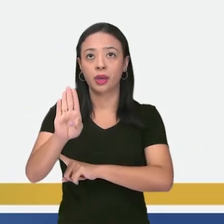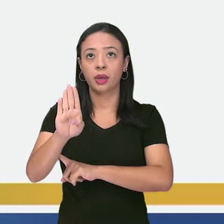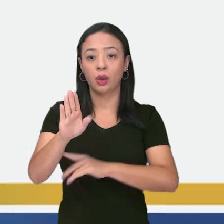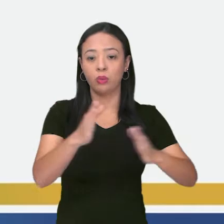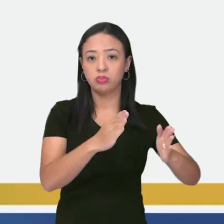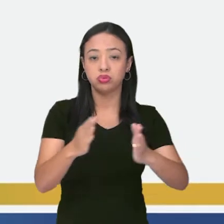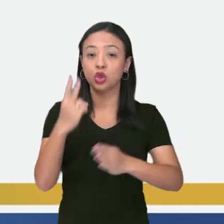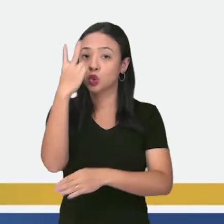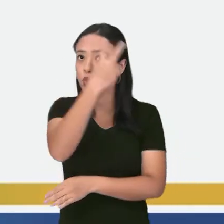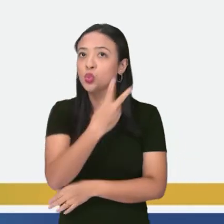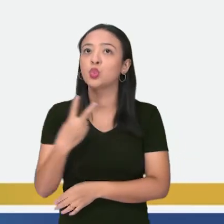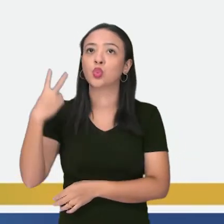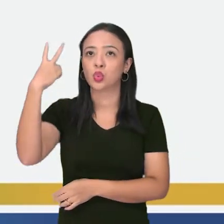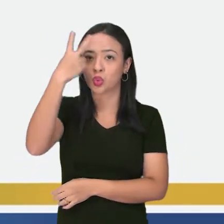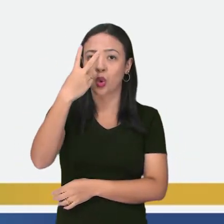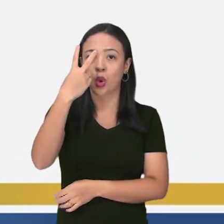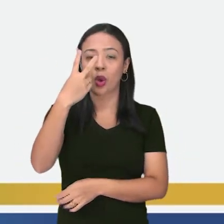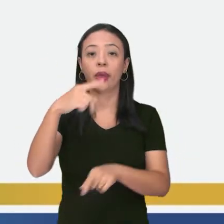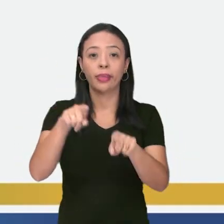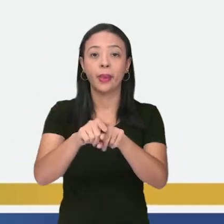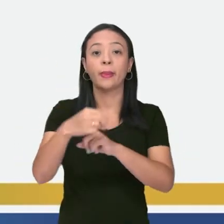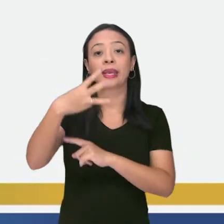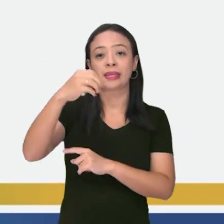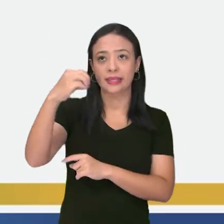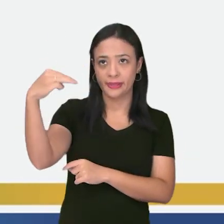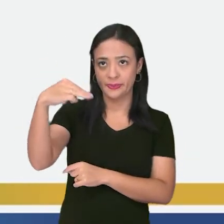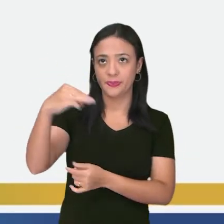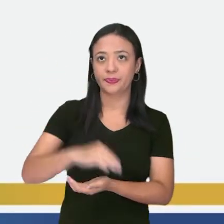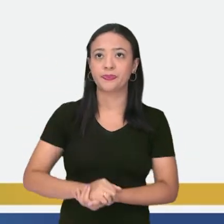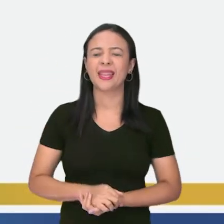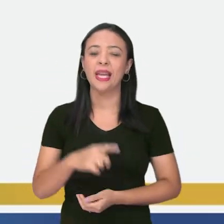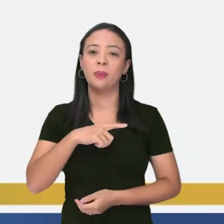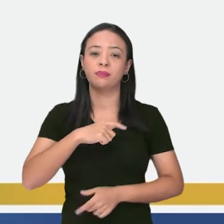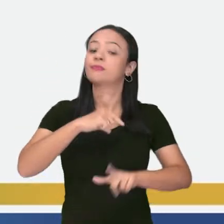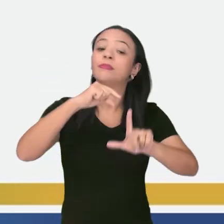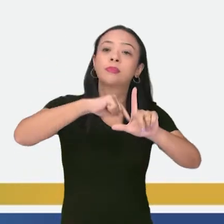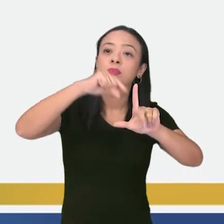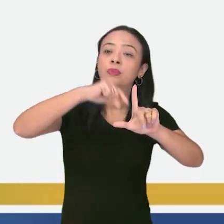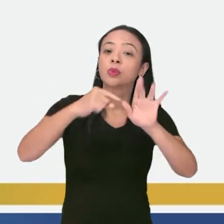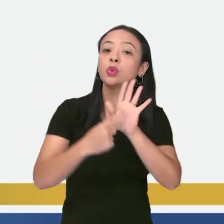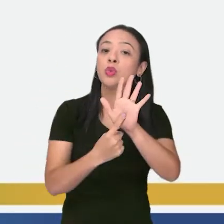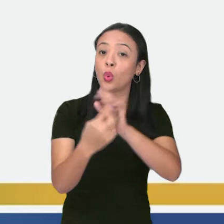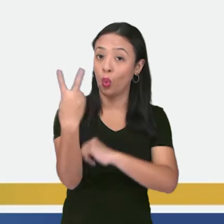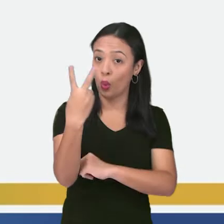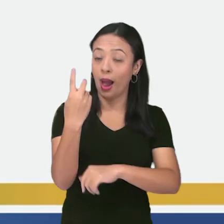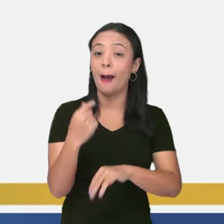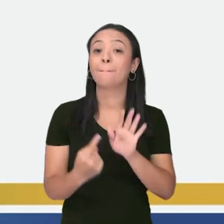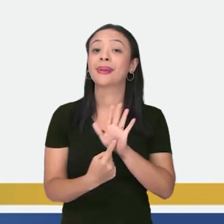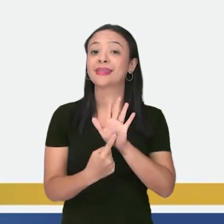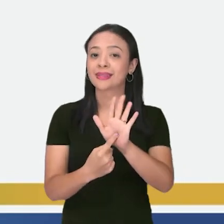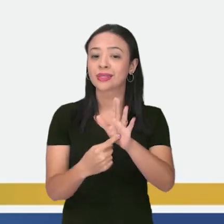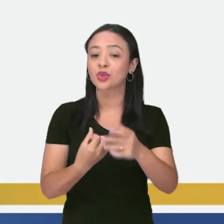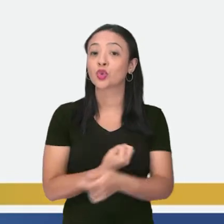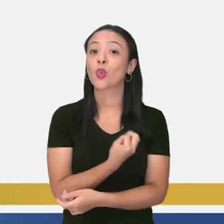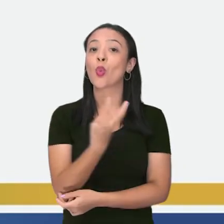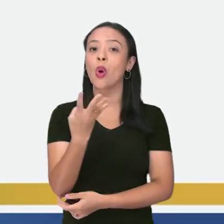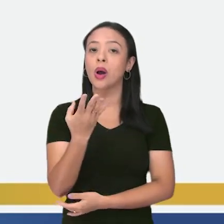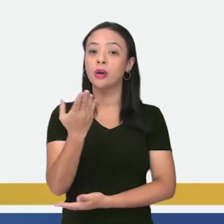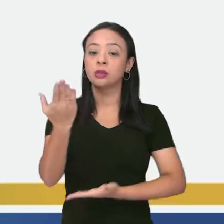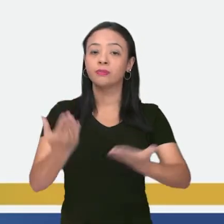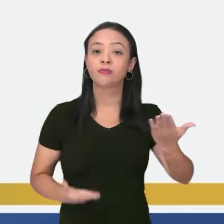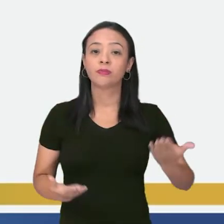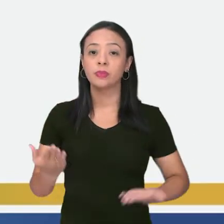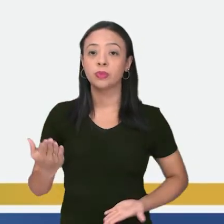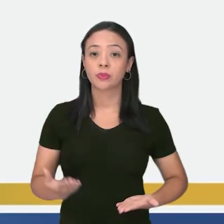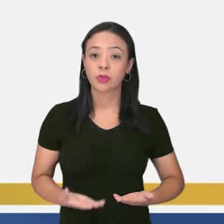durante 2 horas e meia. E o gráfico 2 mostra o número de atendimentos realizado